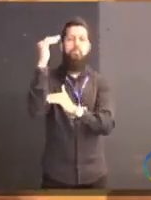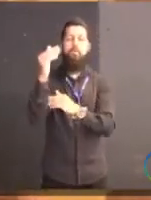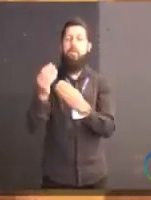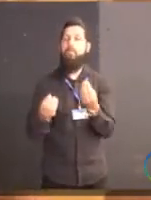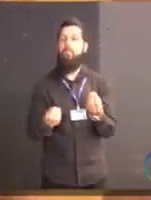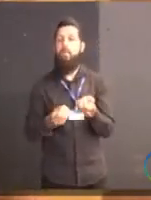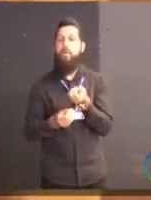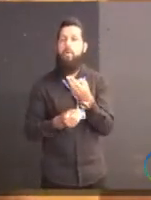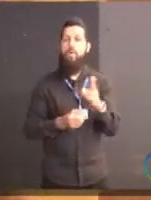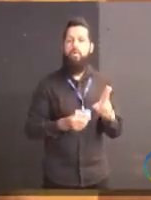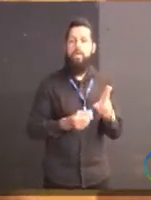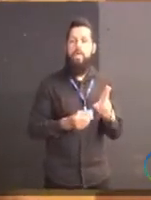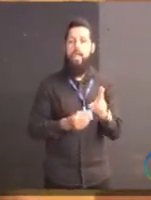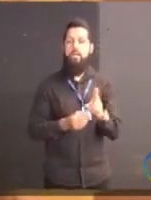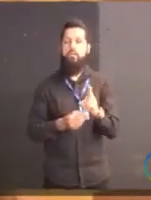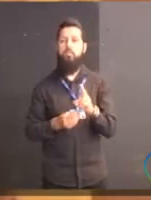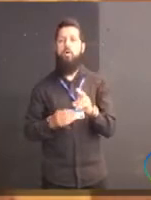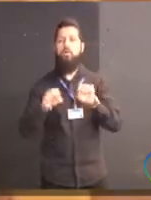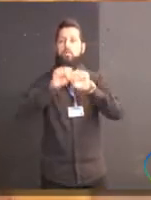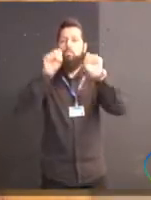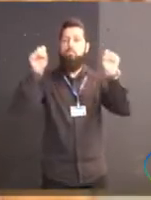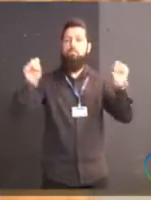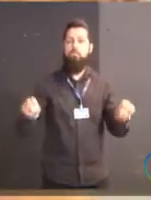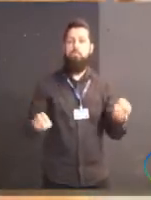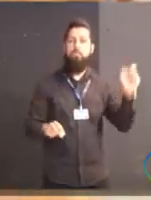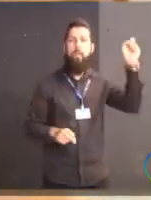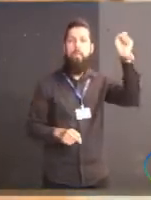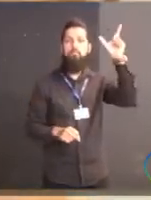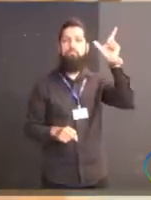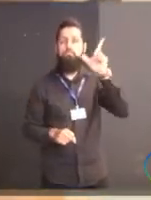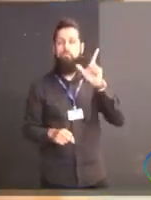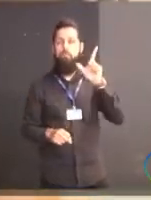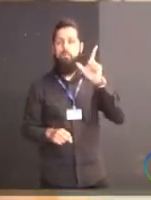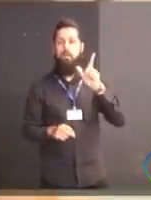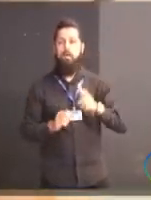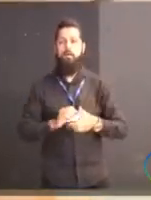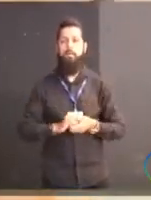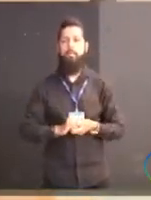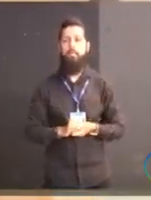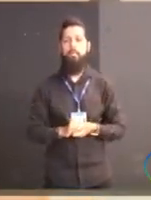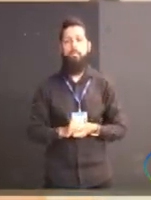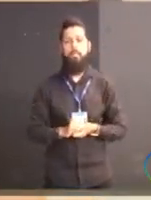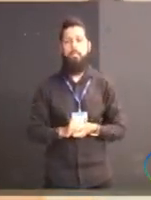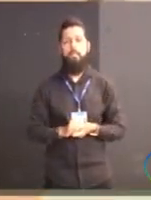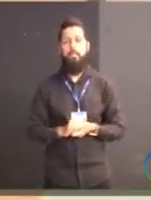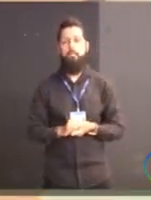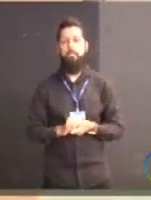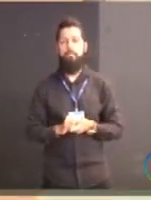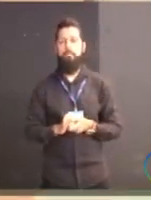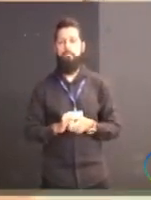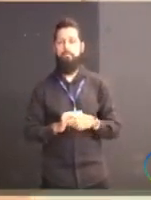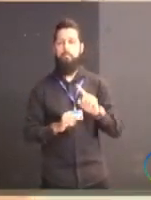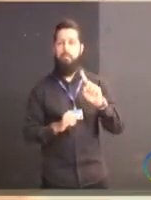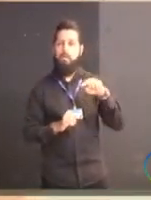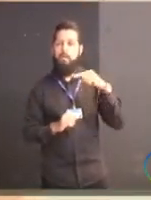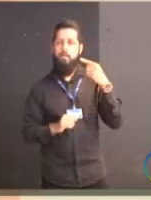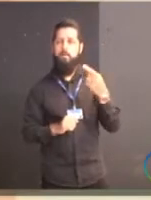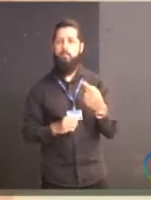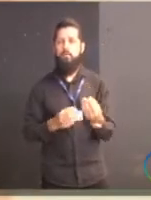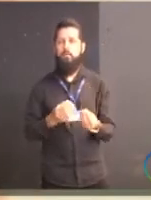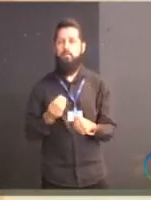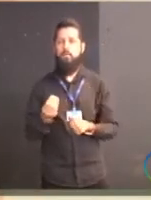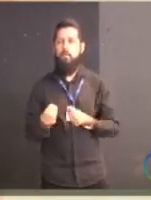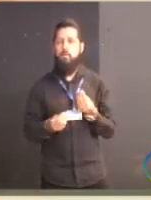sistemas solares? Ou melhor, o nosso sistema solar. E em seguida, qual a posição de